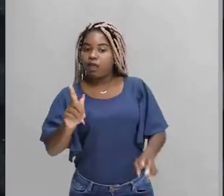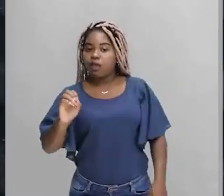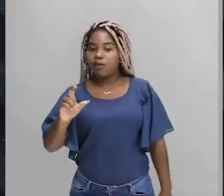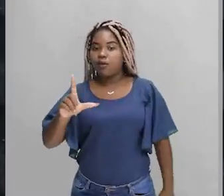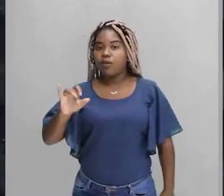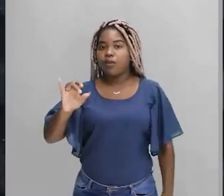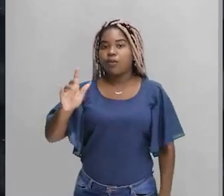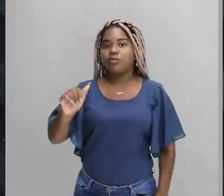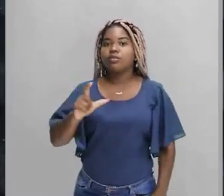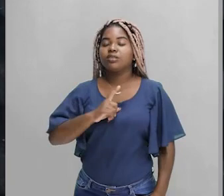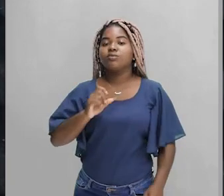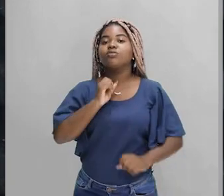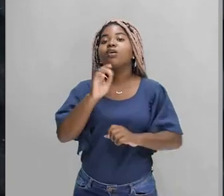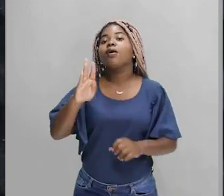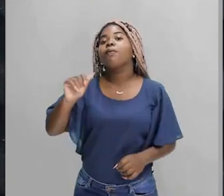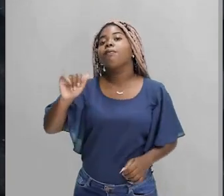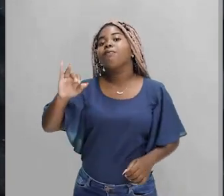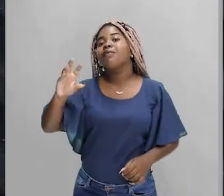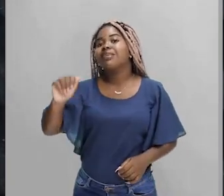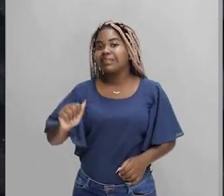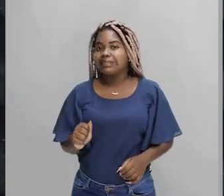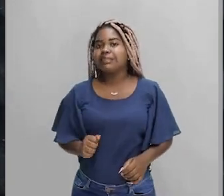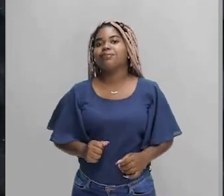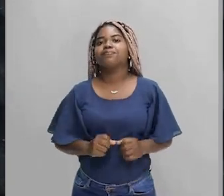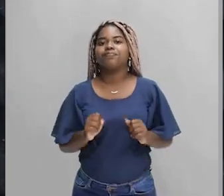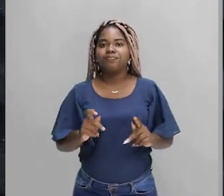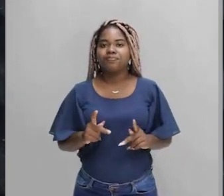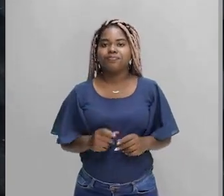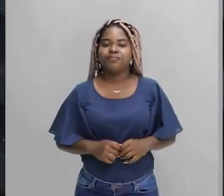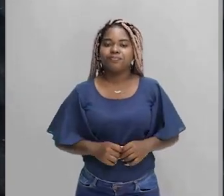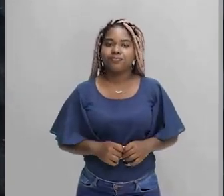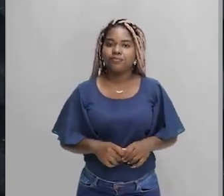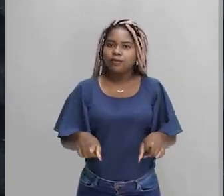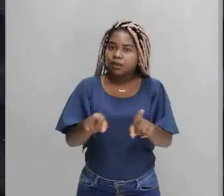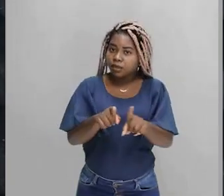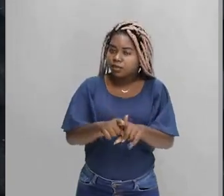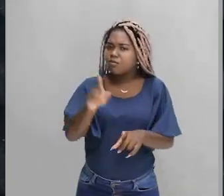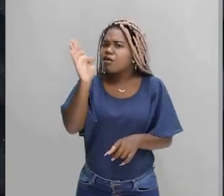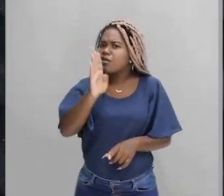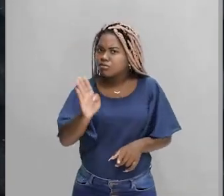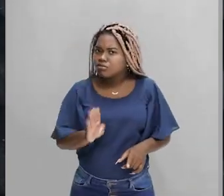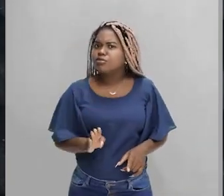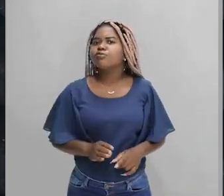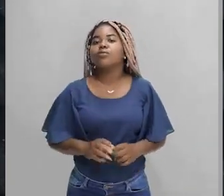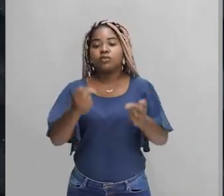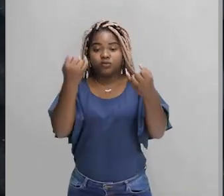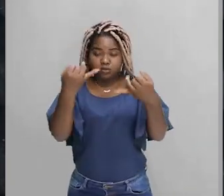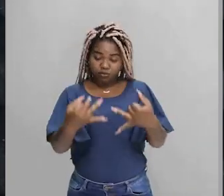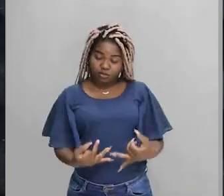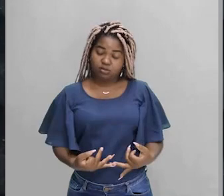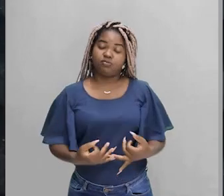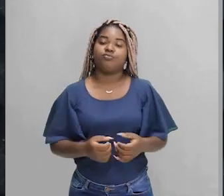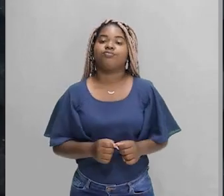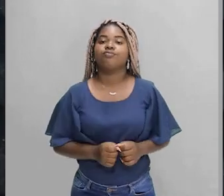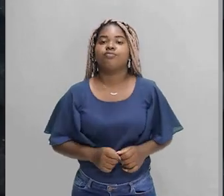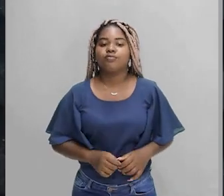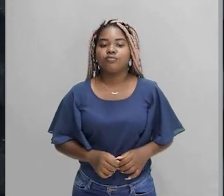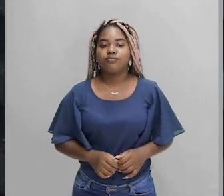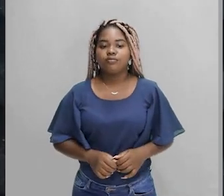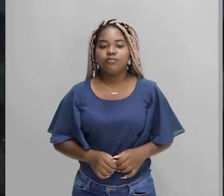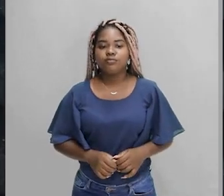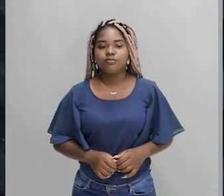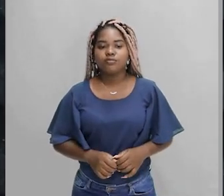vamos ter aí as bacias sedimentares em maior quantidade no mundo, tá bom? E também no Brasil a gente vai já falar à frente, tá bom? Mas a